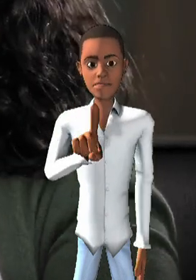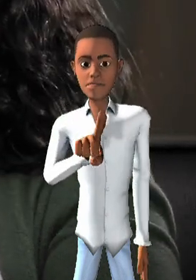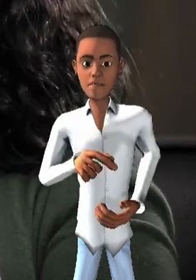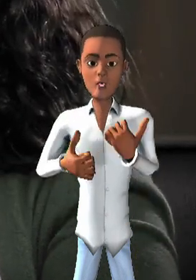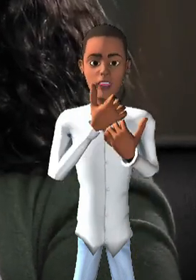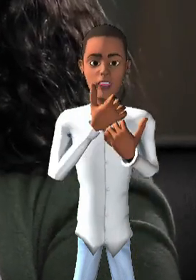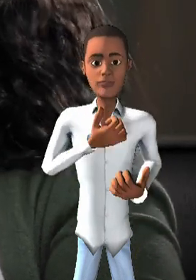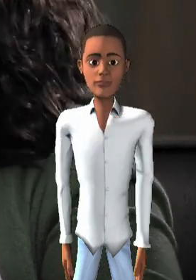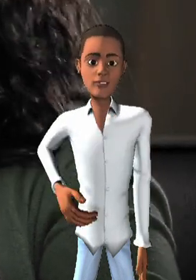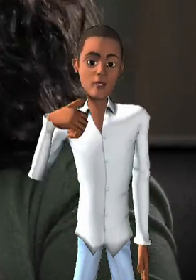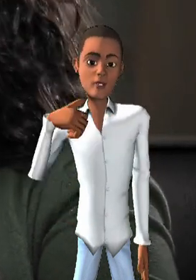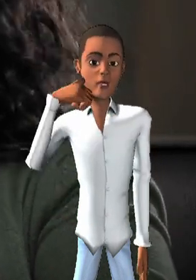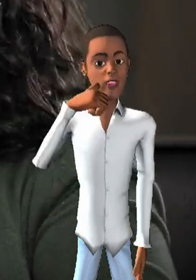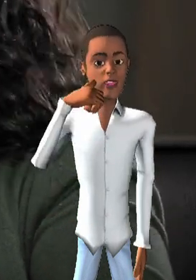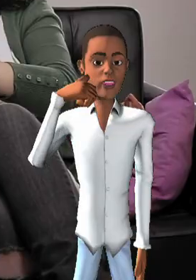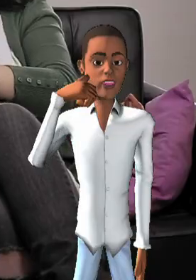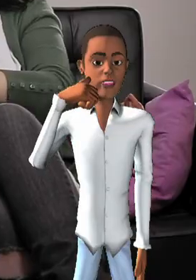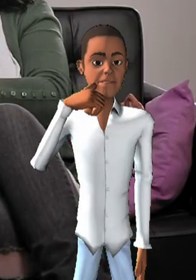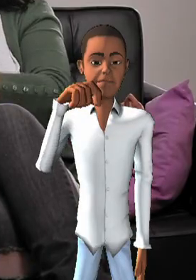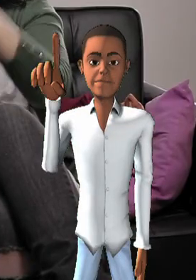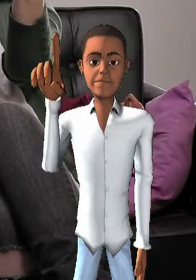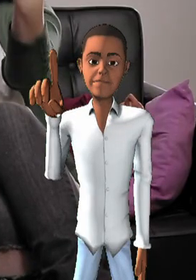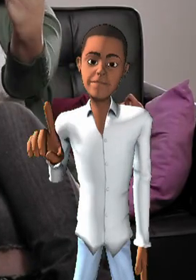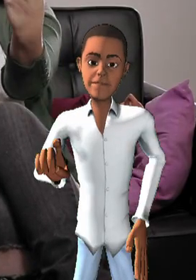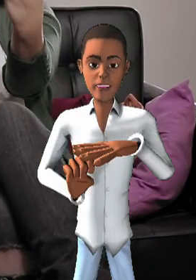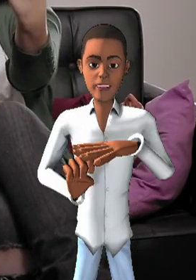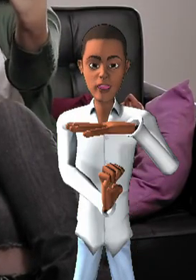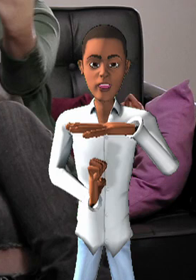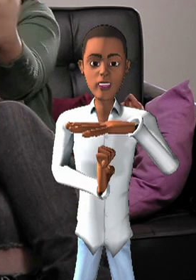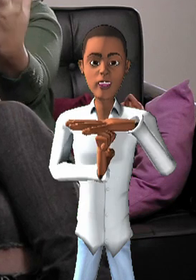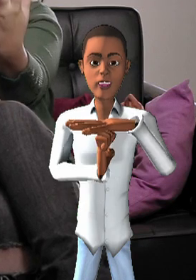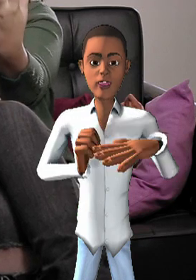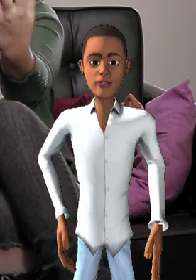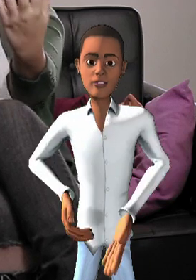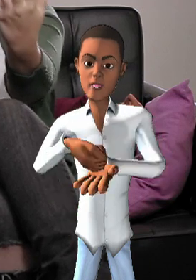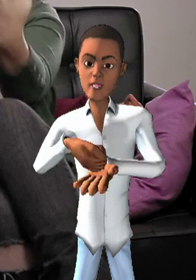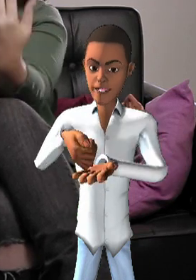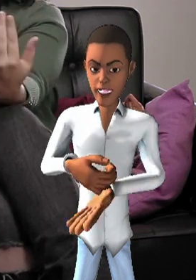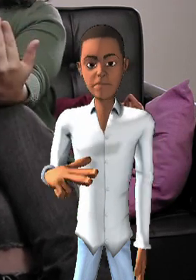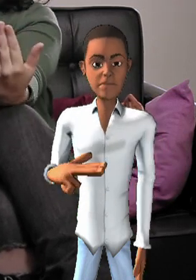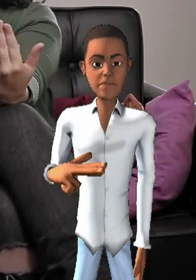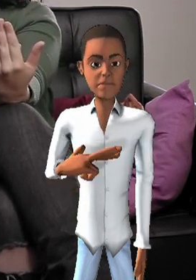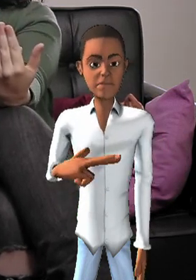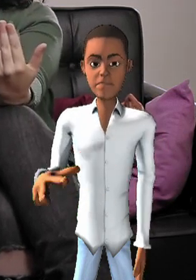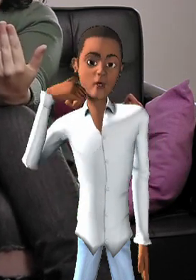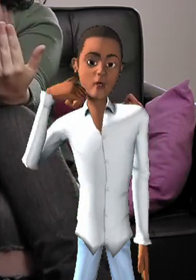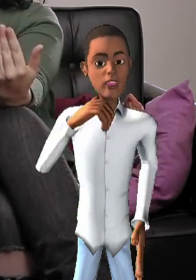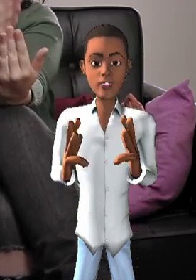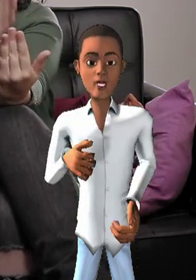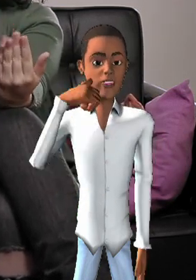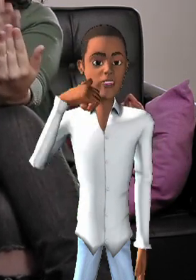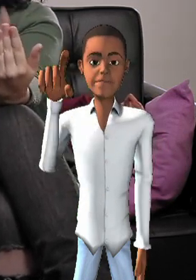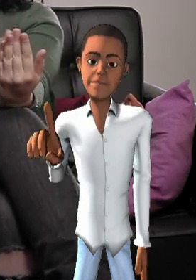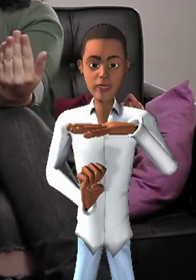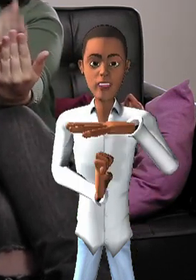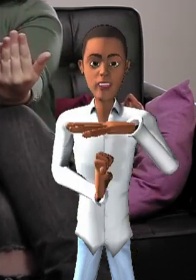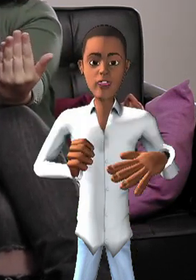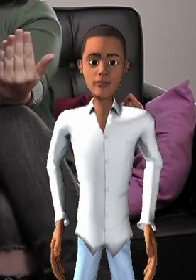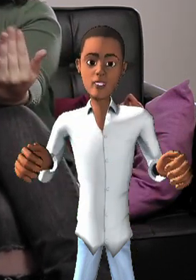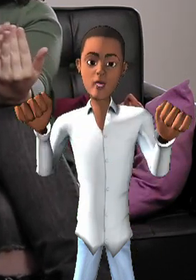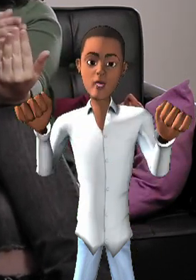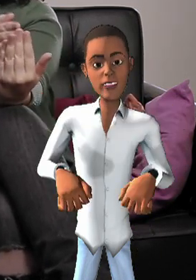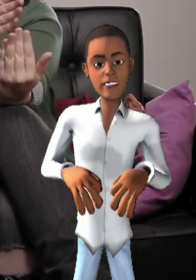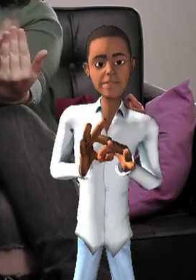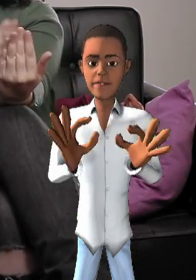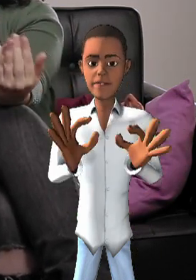Carmen da Silva escrevia, que era dona de casa, oprimida por uma mulher que é CEO. Tu não tem que ser necessariamente CEO. O feminismo não é